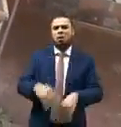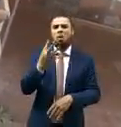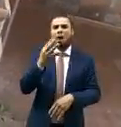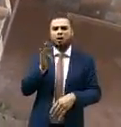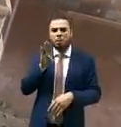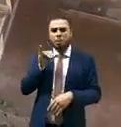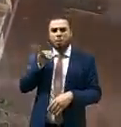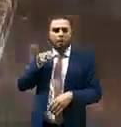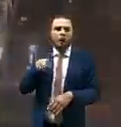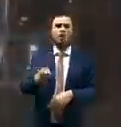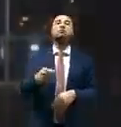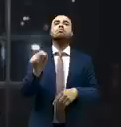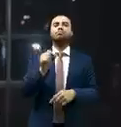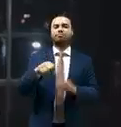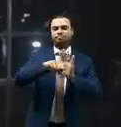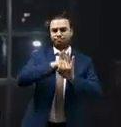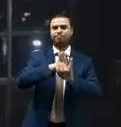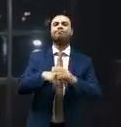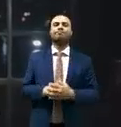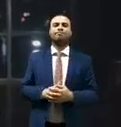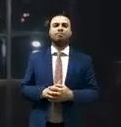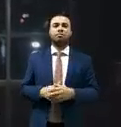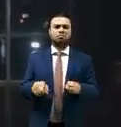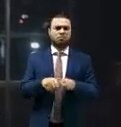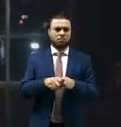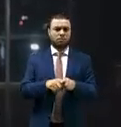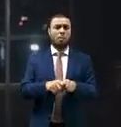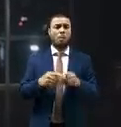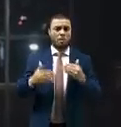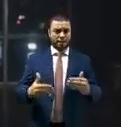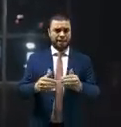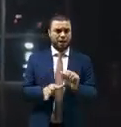crime organizado. O Ministério da Justiça e Segurança Pública não medirá